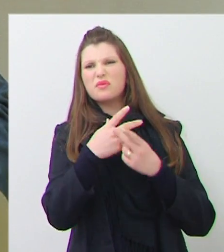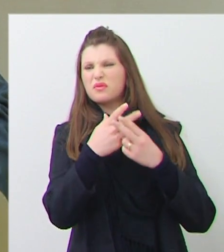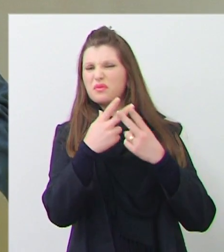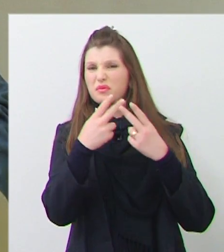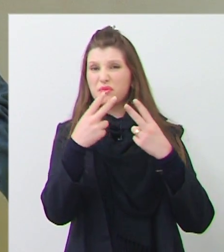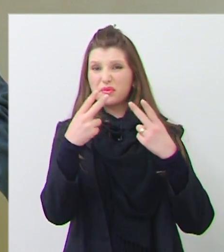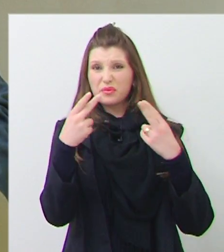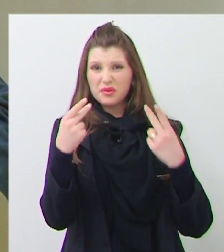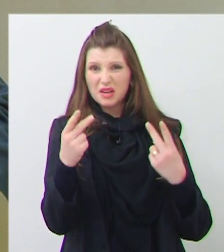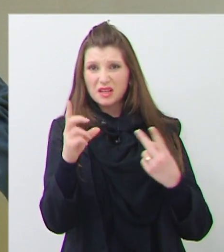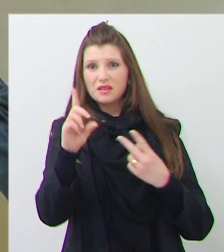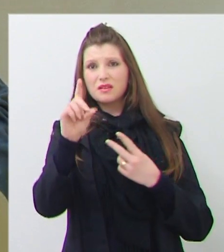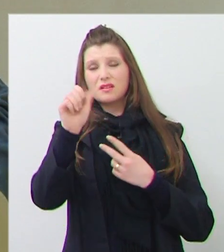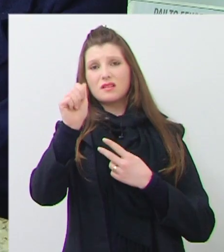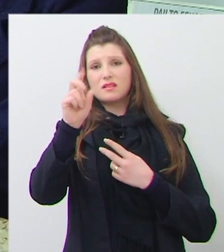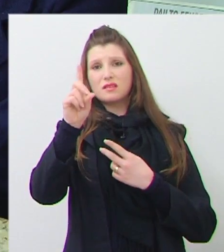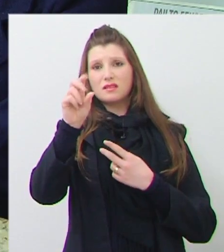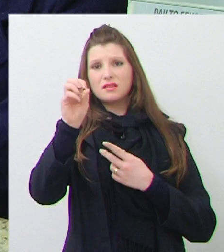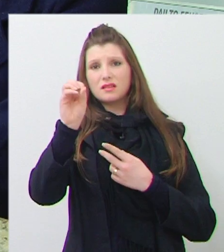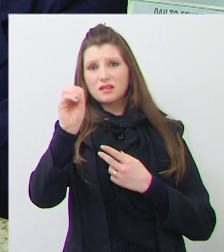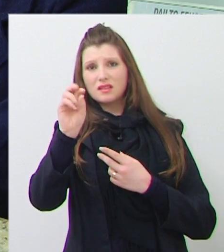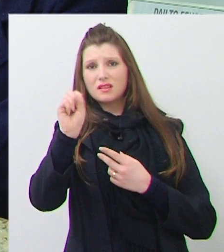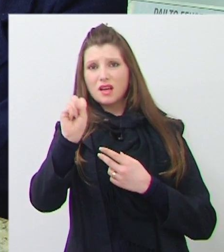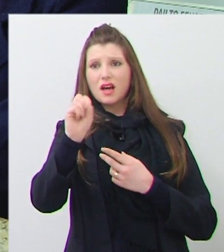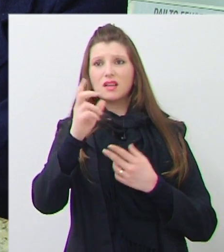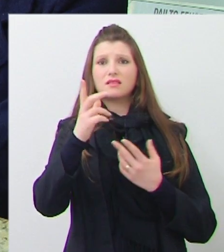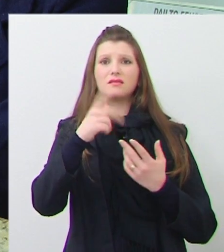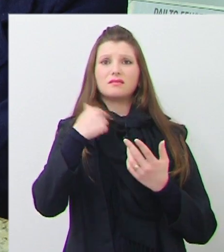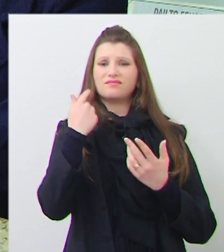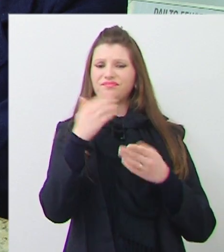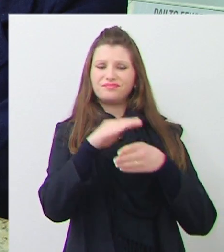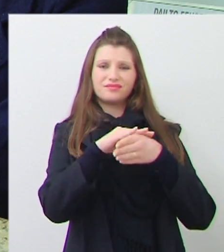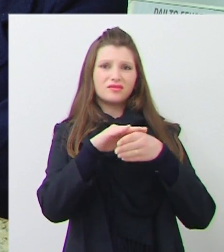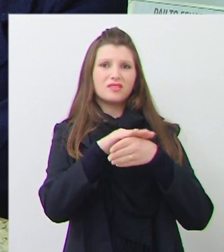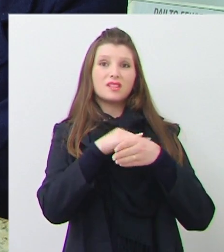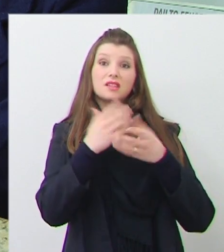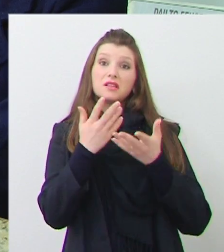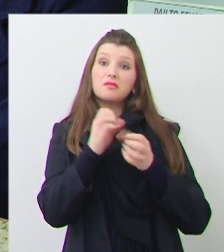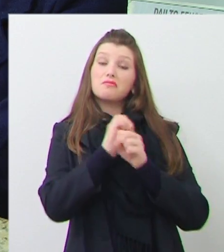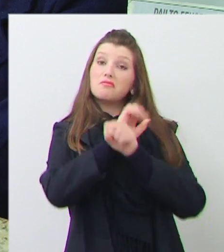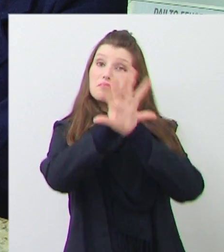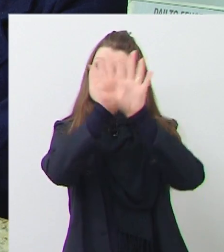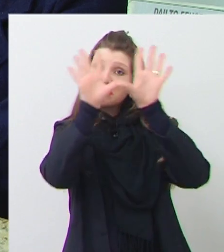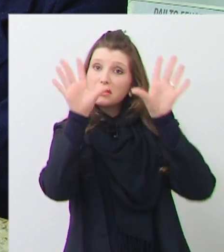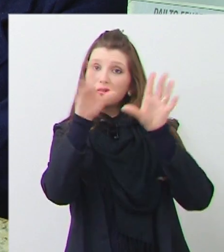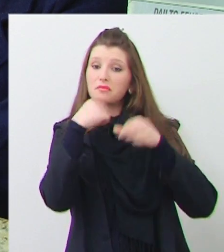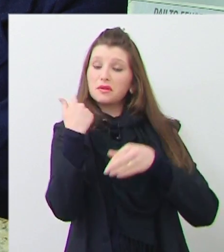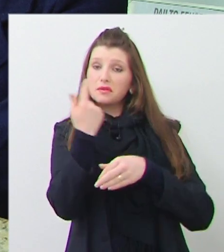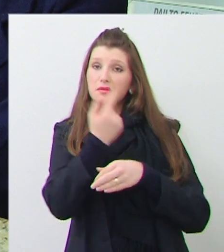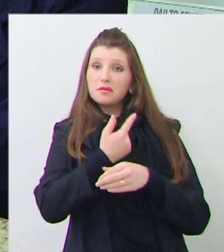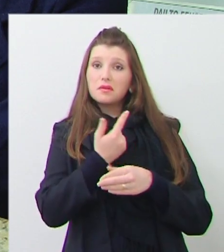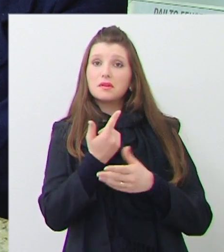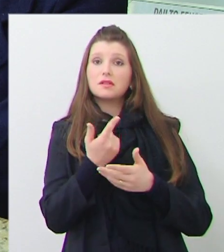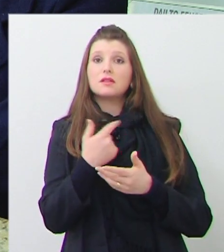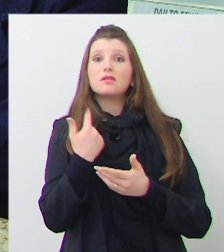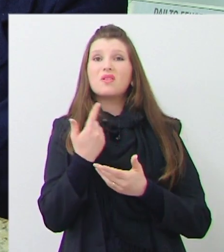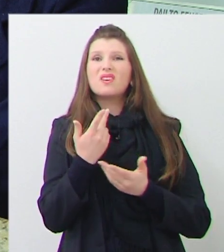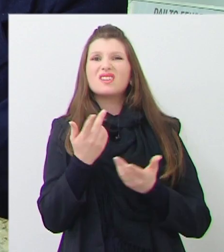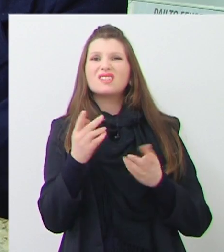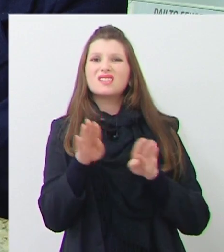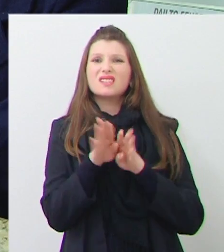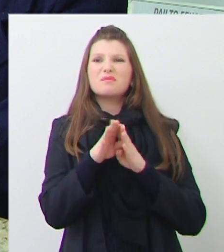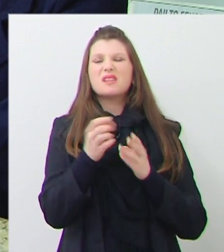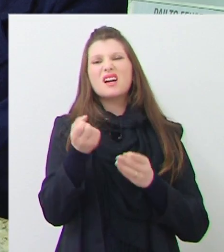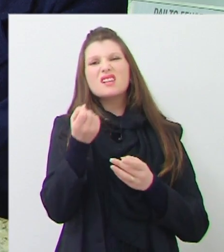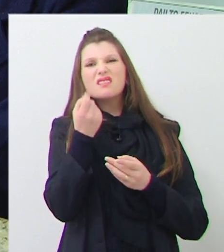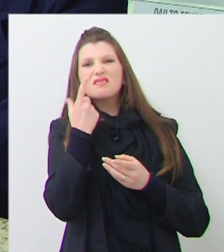nós tivemos várias conversas com o Cloir que não tinha nos passado. Então foi muito esclarecedor. A gente também estranha,